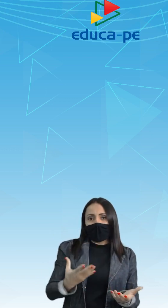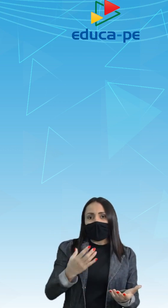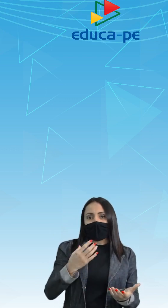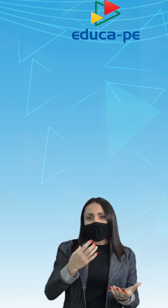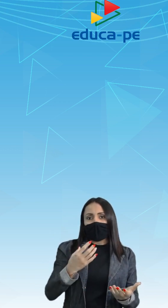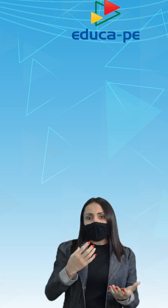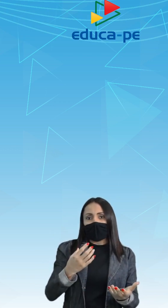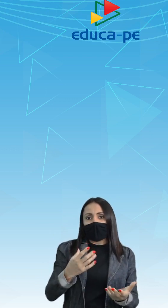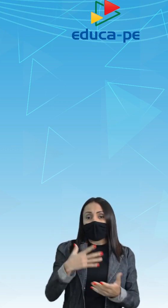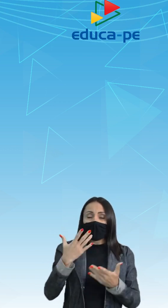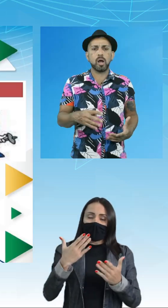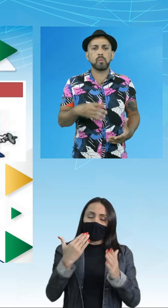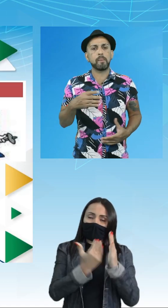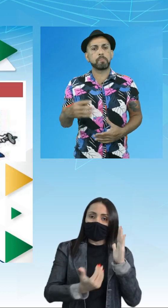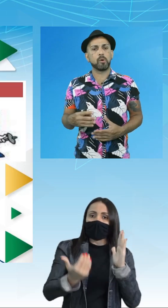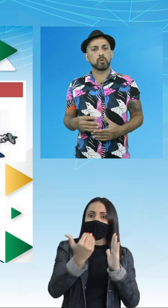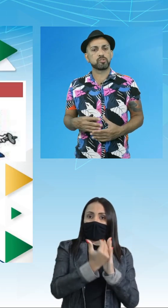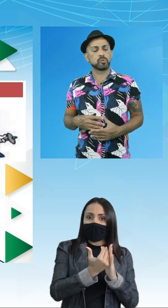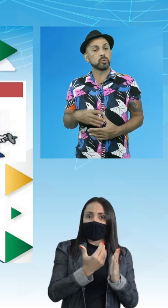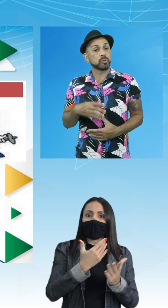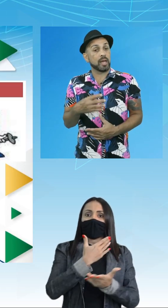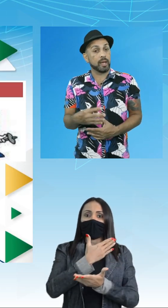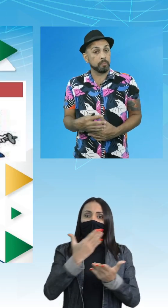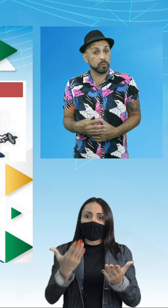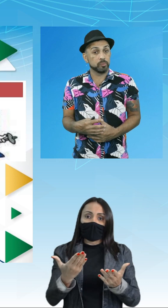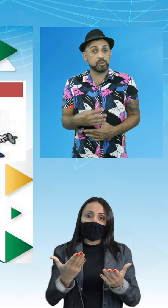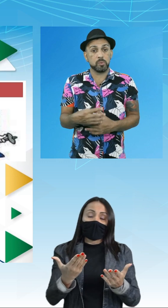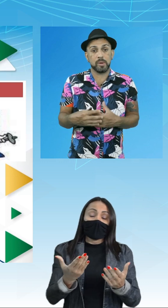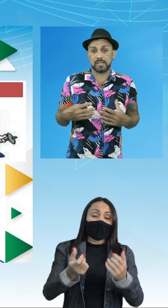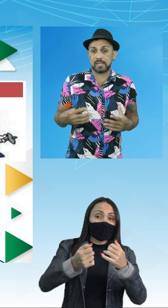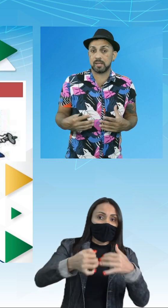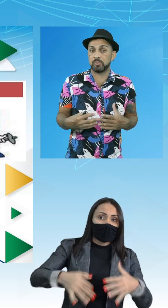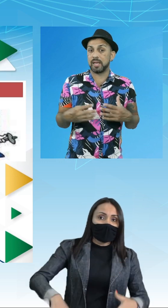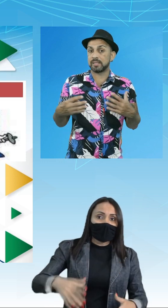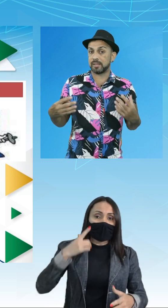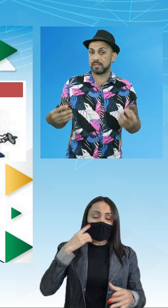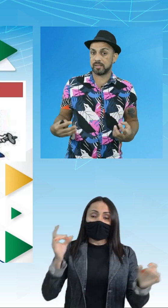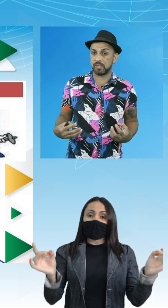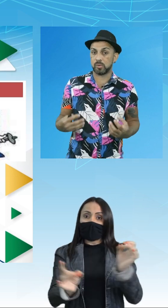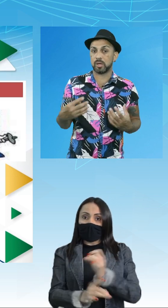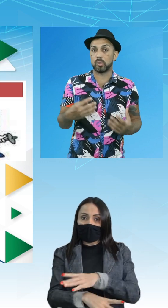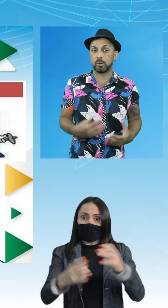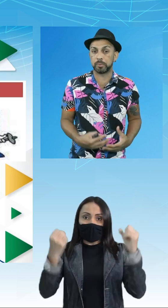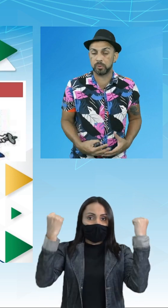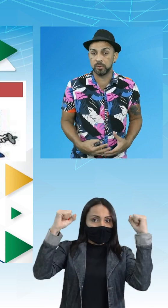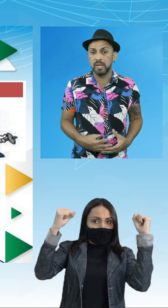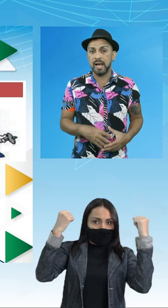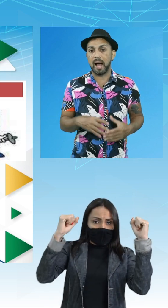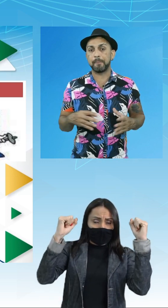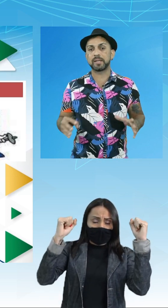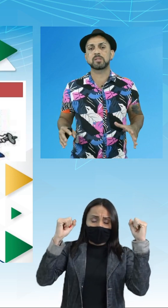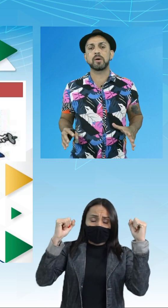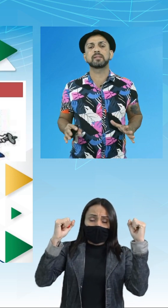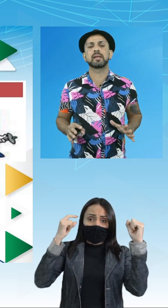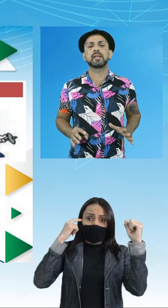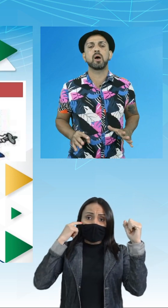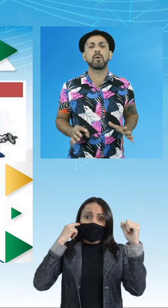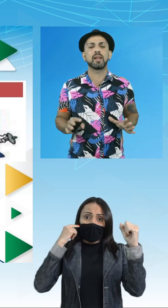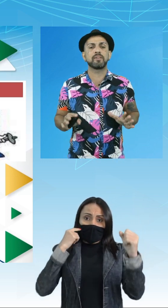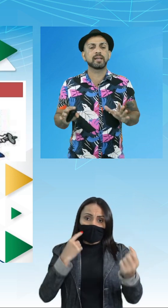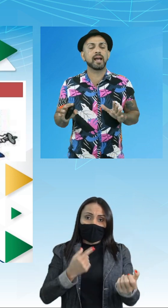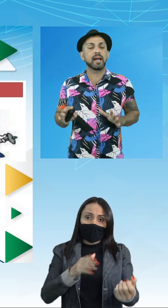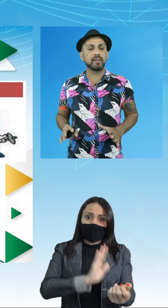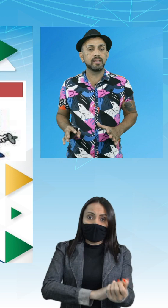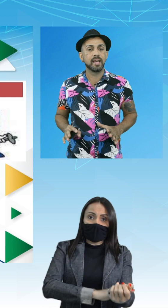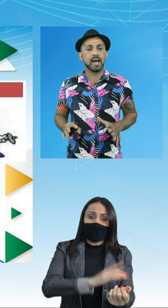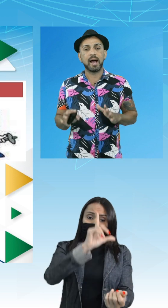E é claro que logo após o término de uma sessão de exercício aeróbico, a pressão arterial ela